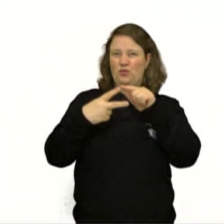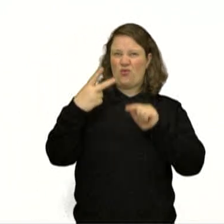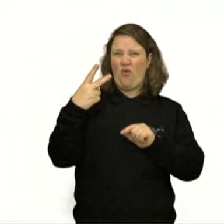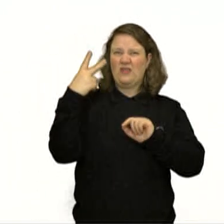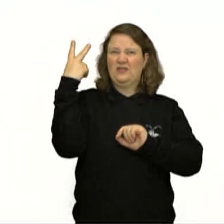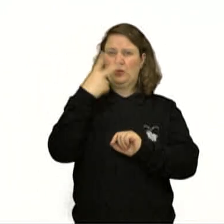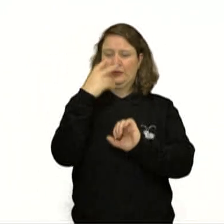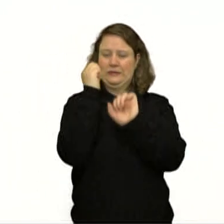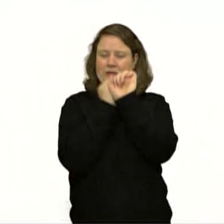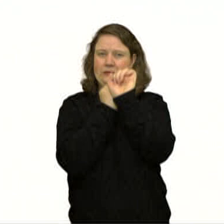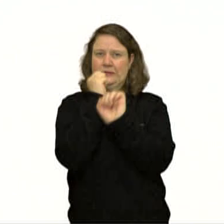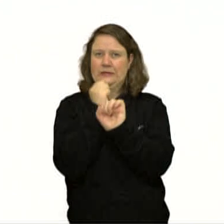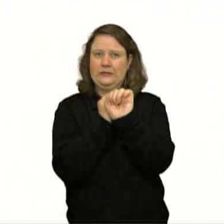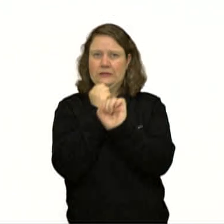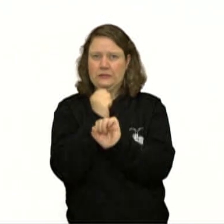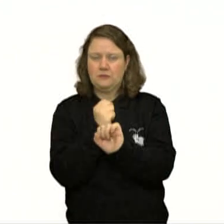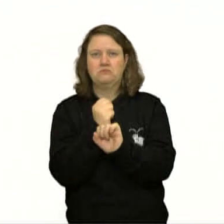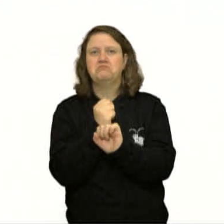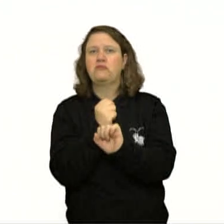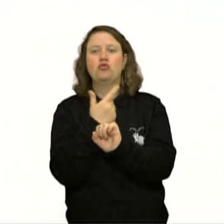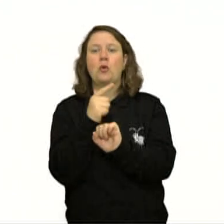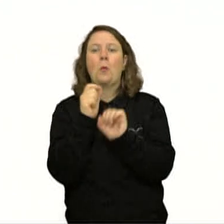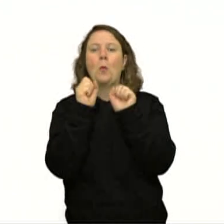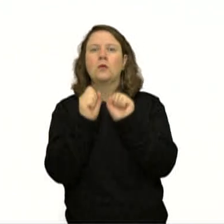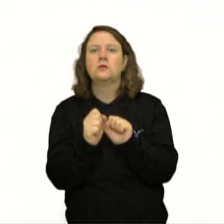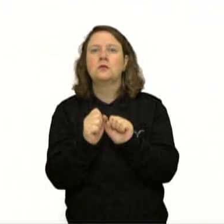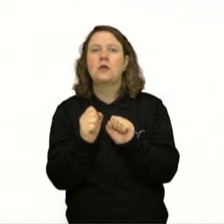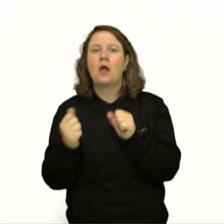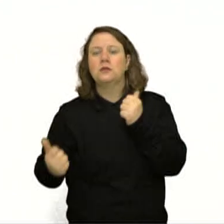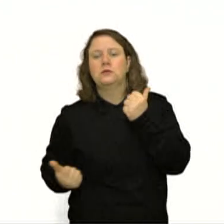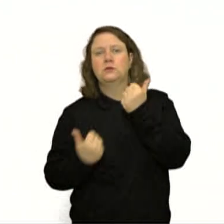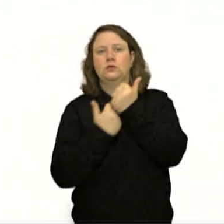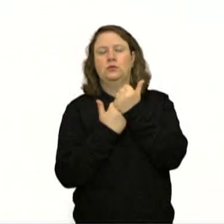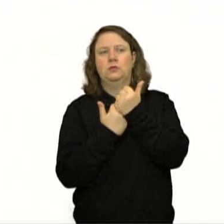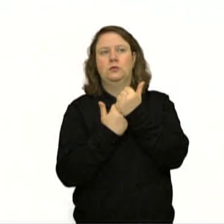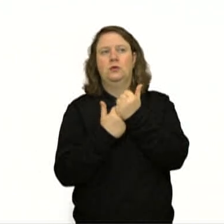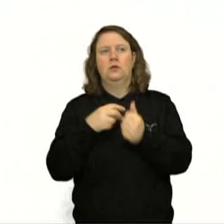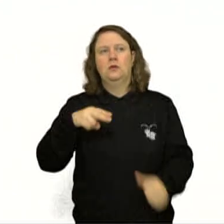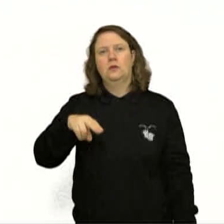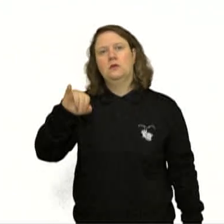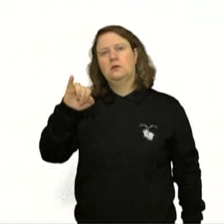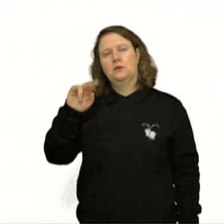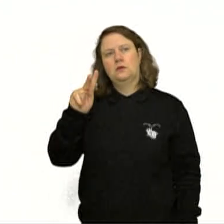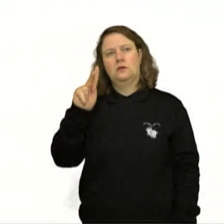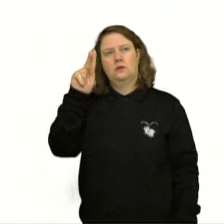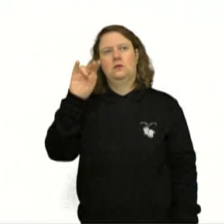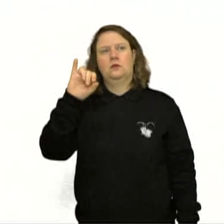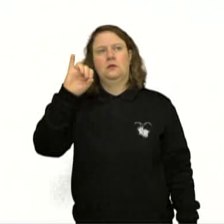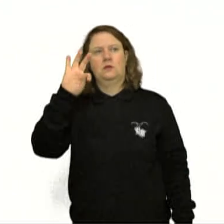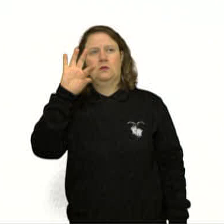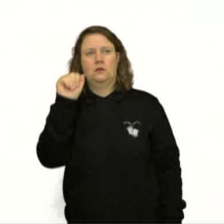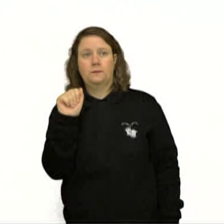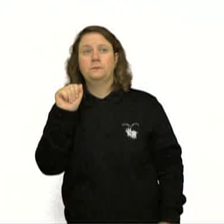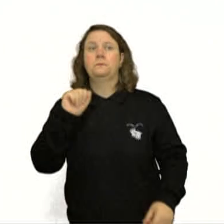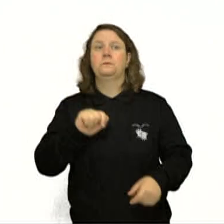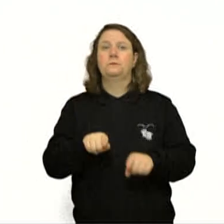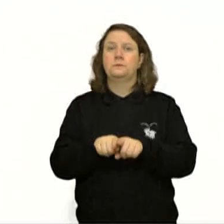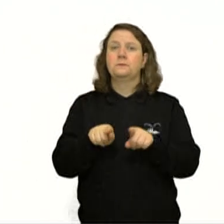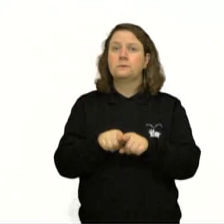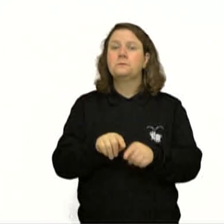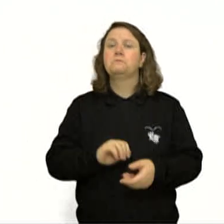ascendeu um novo governante ao poder na União Soviética. Esse cara é o Nikita Khrushchev, como novo dirigente máximo.